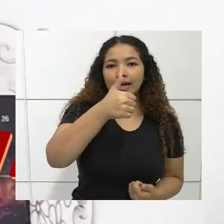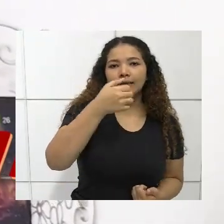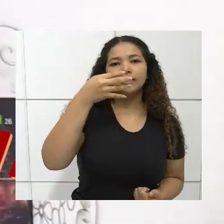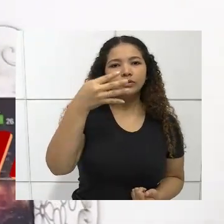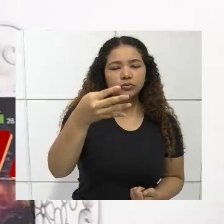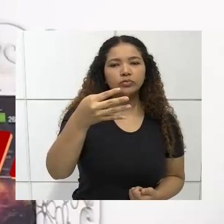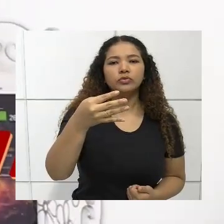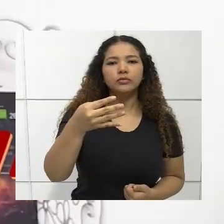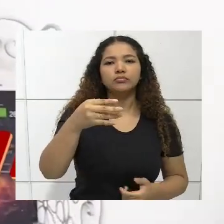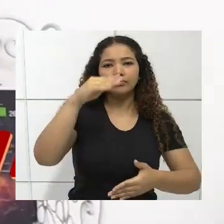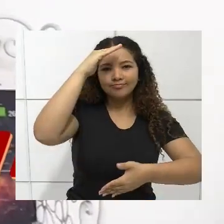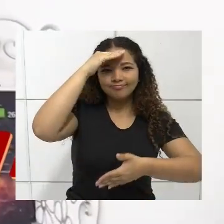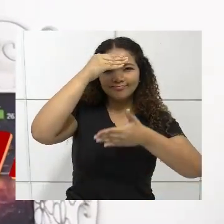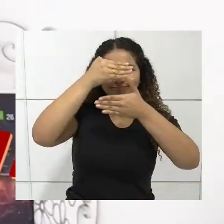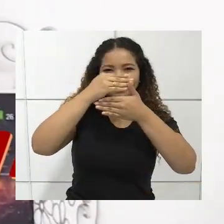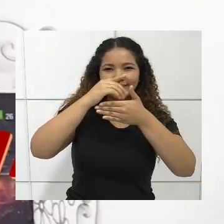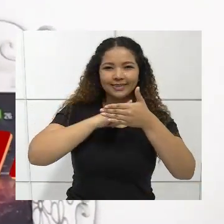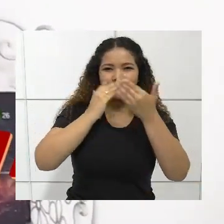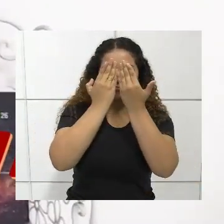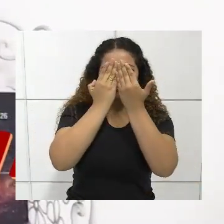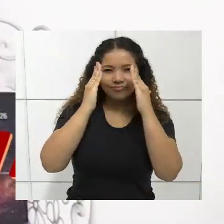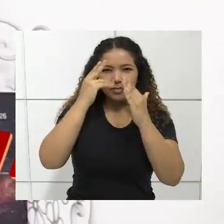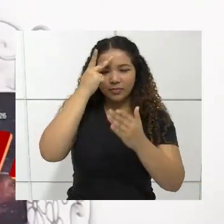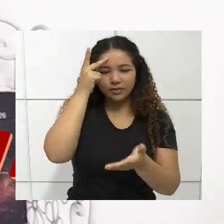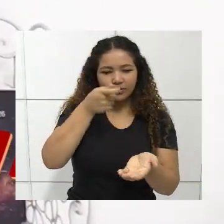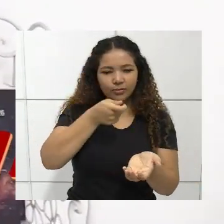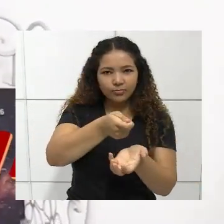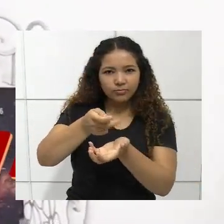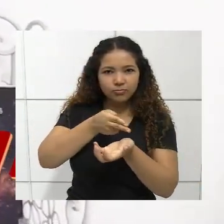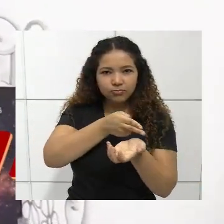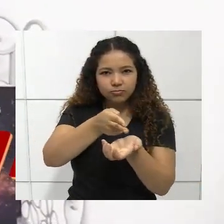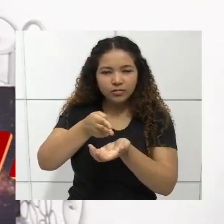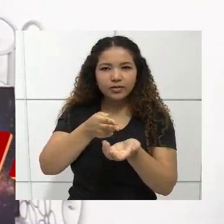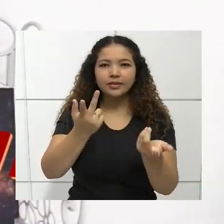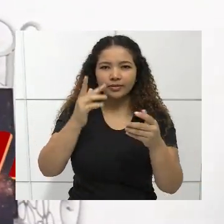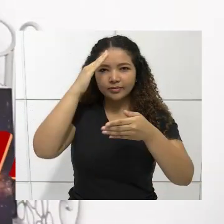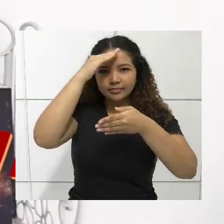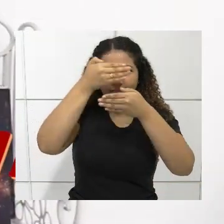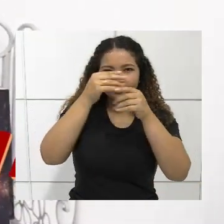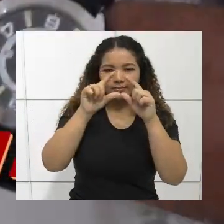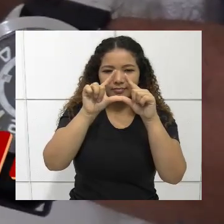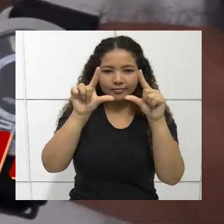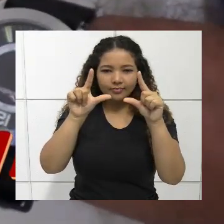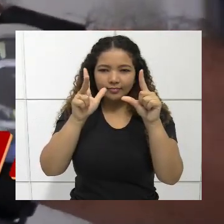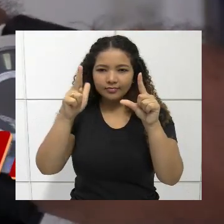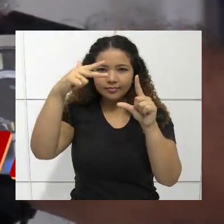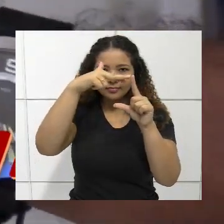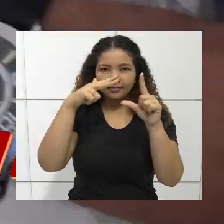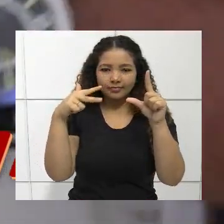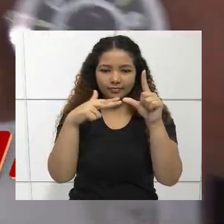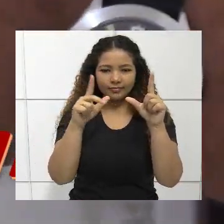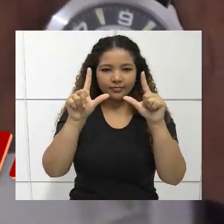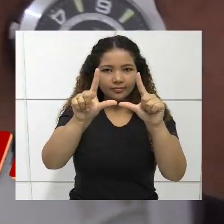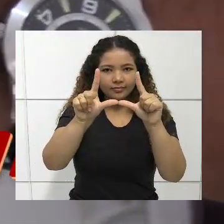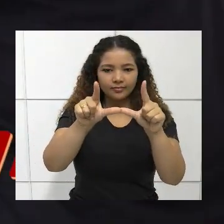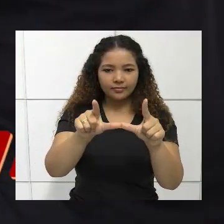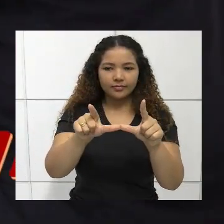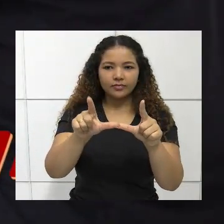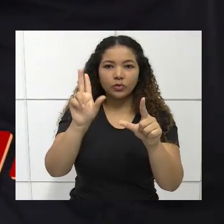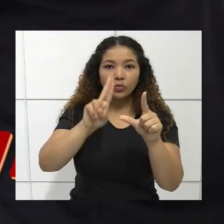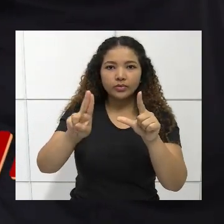até conseguir observar, mas pode ser prejudicial à sua visão, tá? E mesmo com o número 14, você não pode ficar